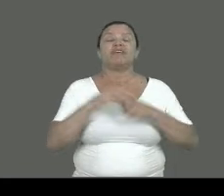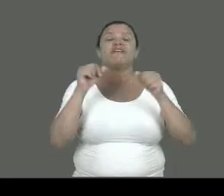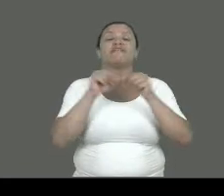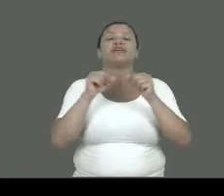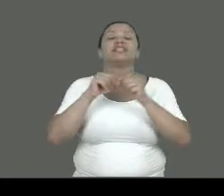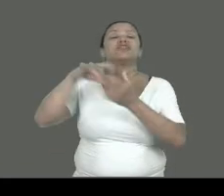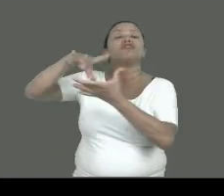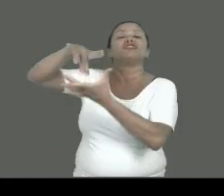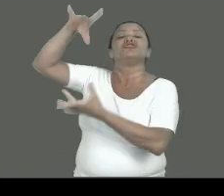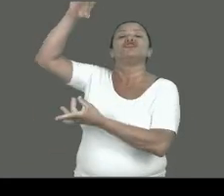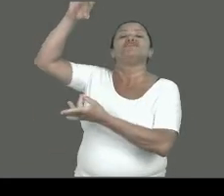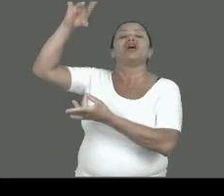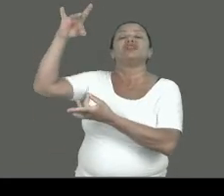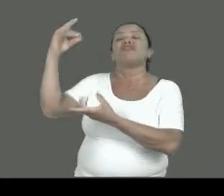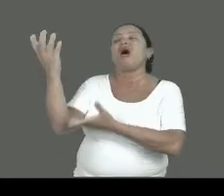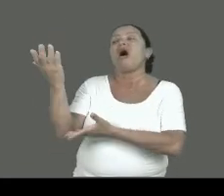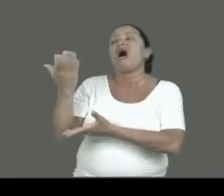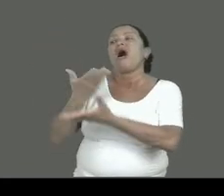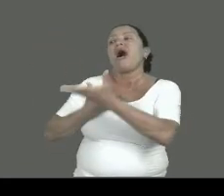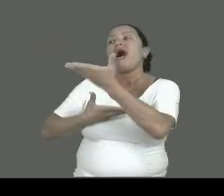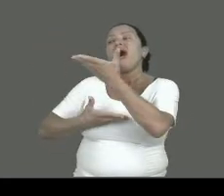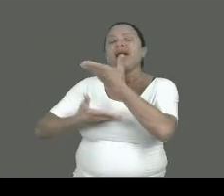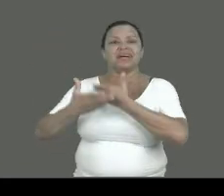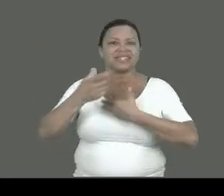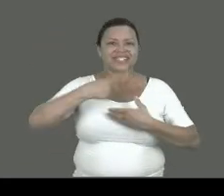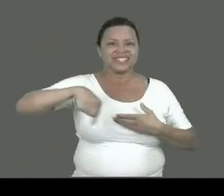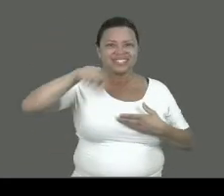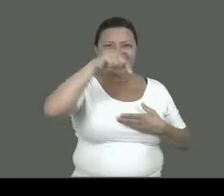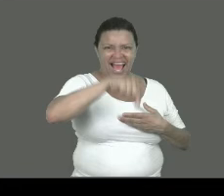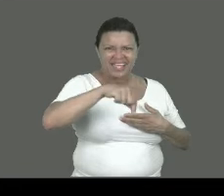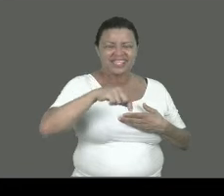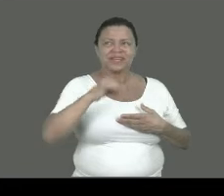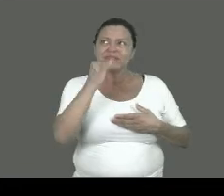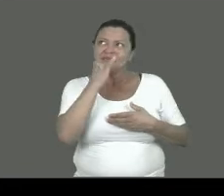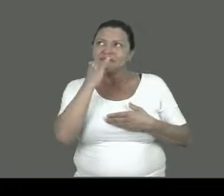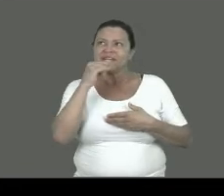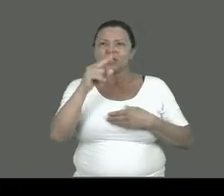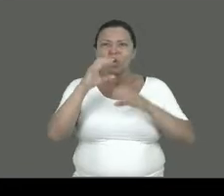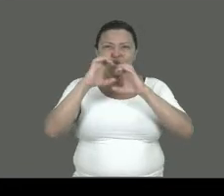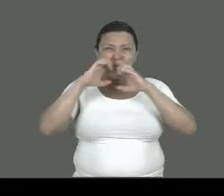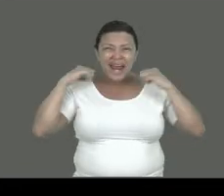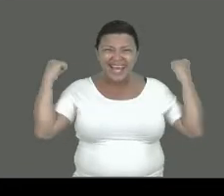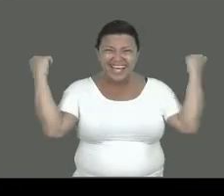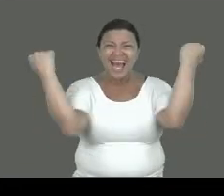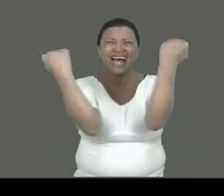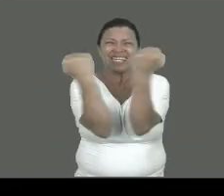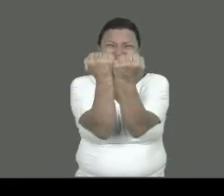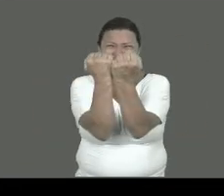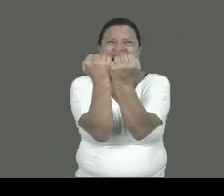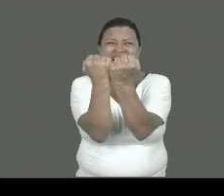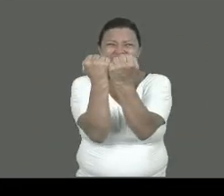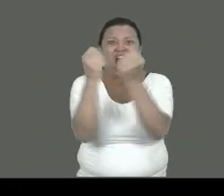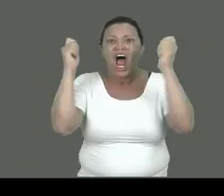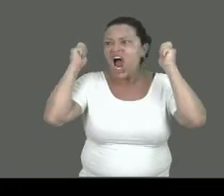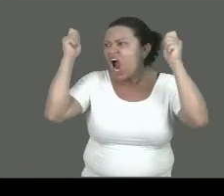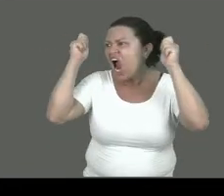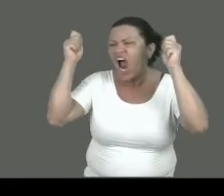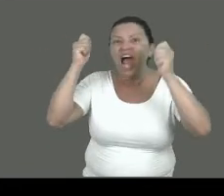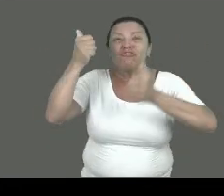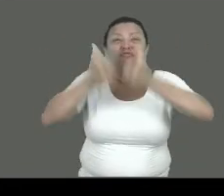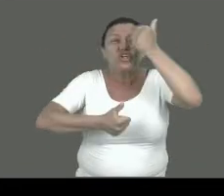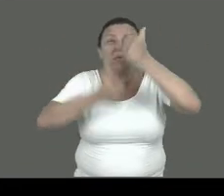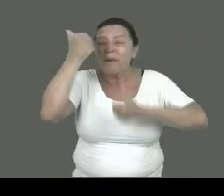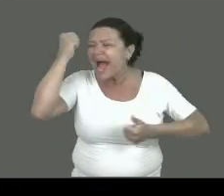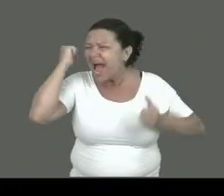os espíritos. Imaginem só que nós estamos num estádio de futebol, no meio de uma torcida, de um jogo